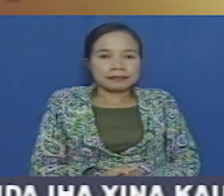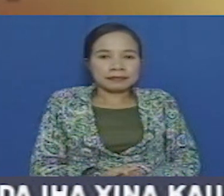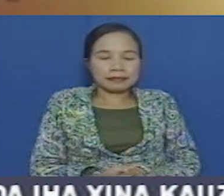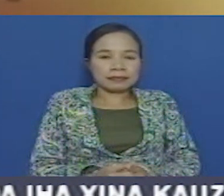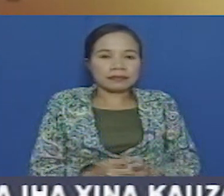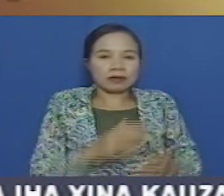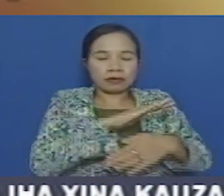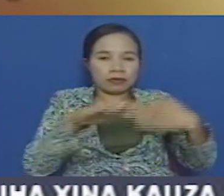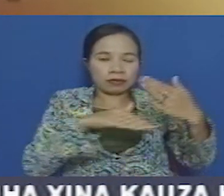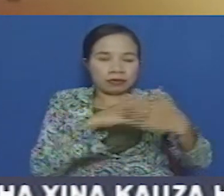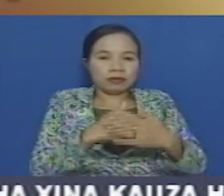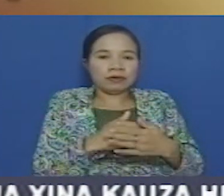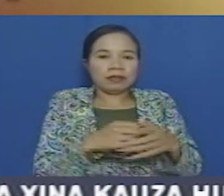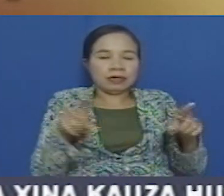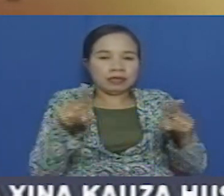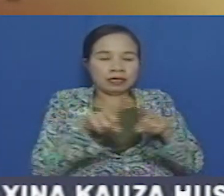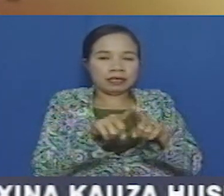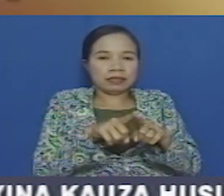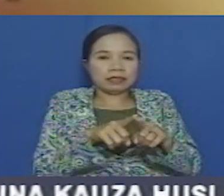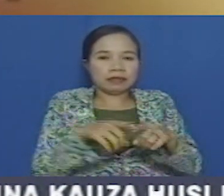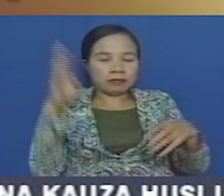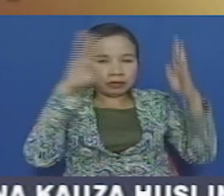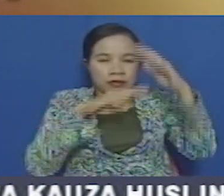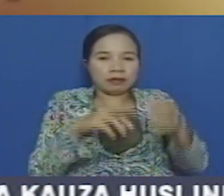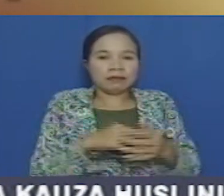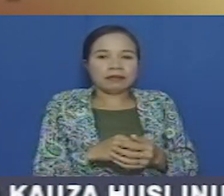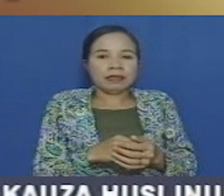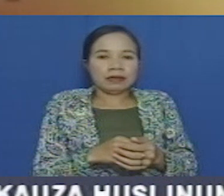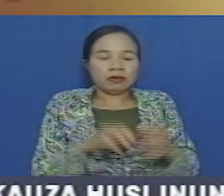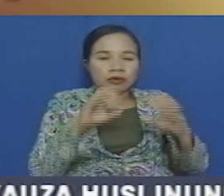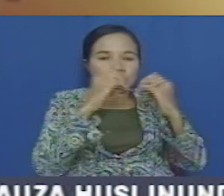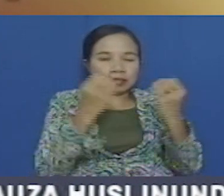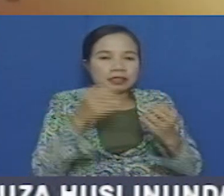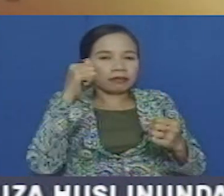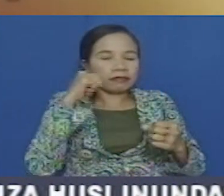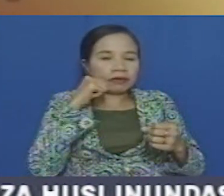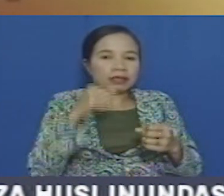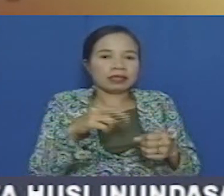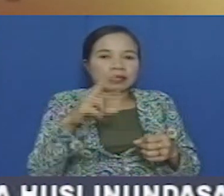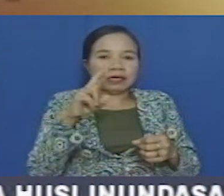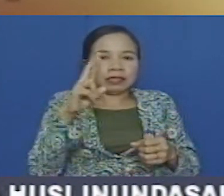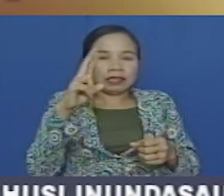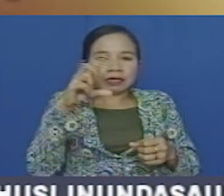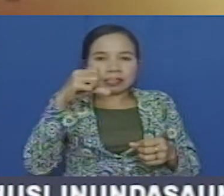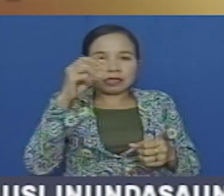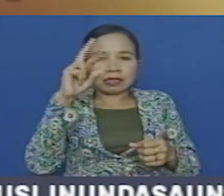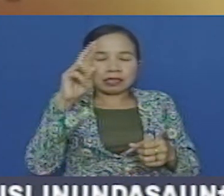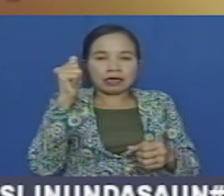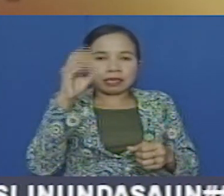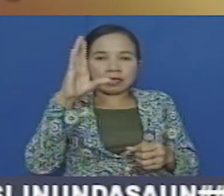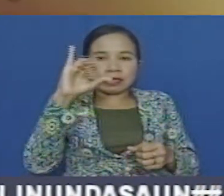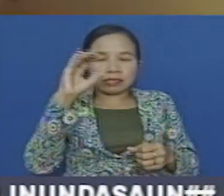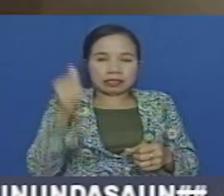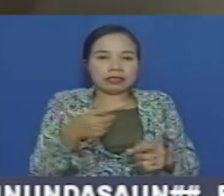Dear telespectadores, relativamente ao caso Soy Bebê, Rede Feito Roseita Foto Bebê, Gracia Carvalho Rossi, Moisés de Araújo.